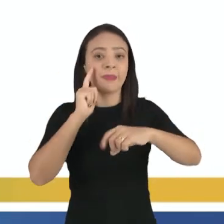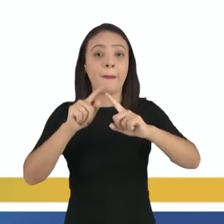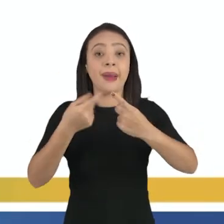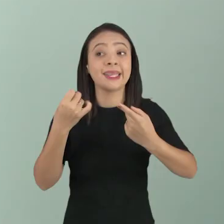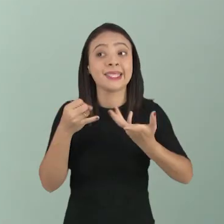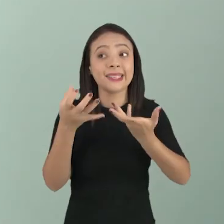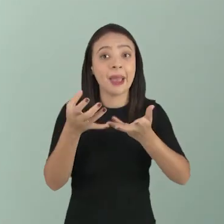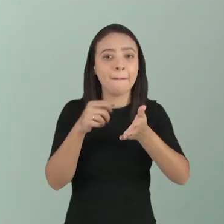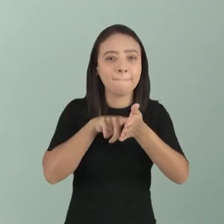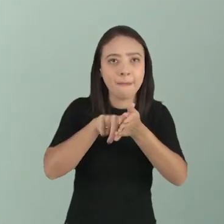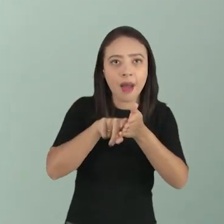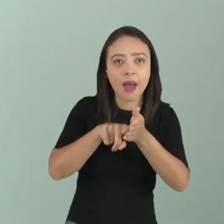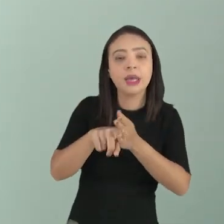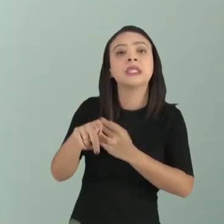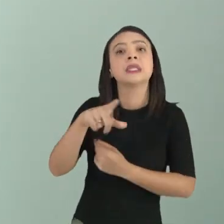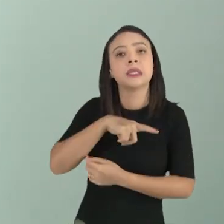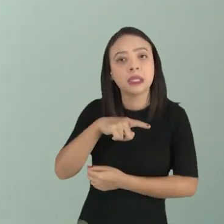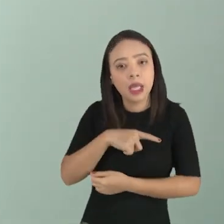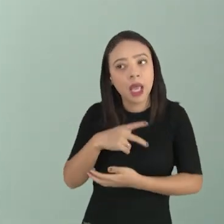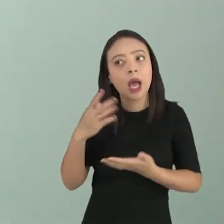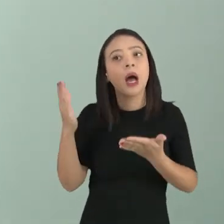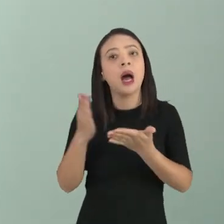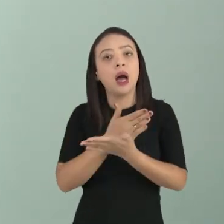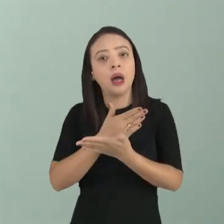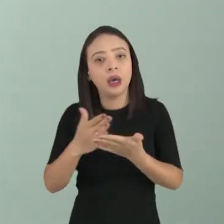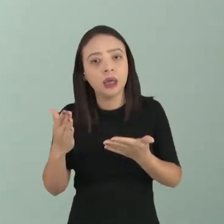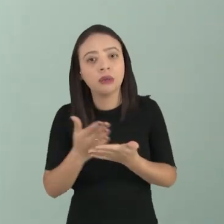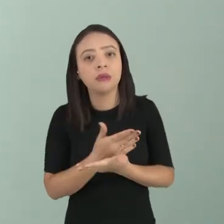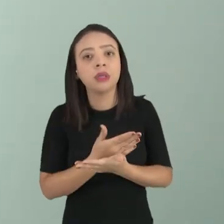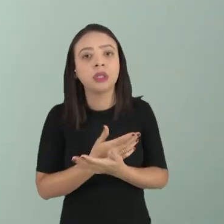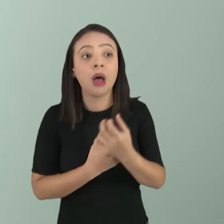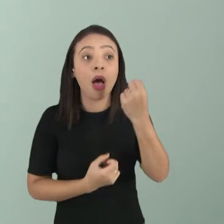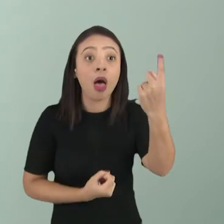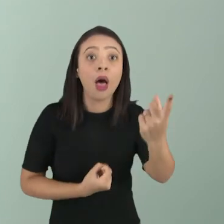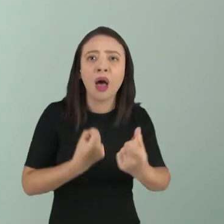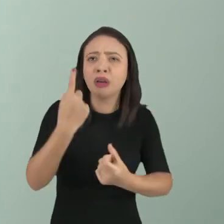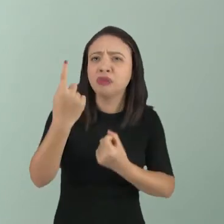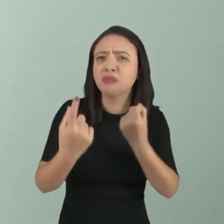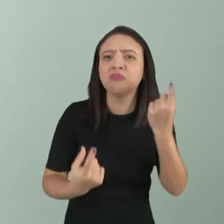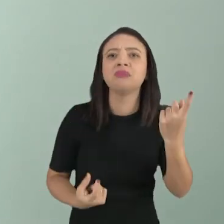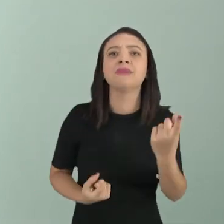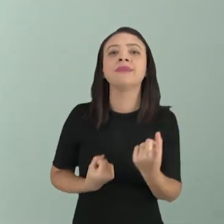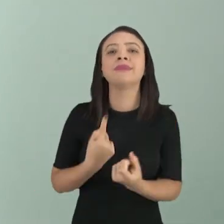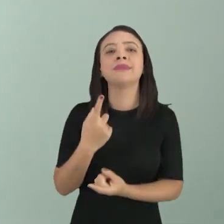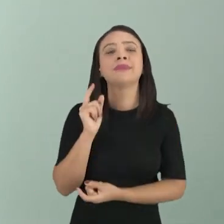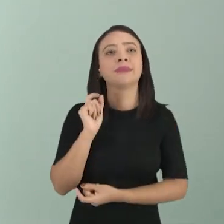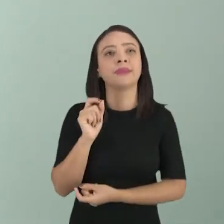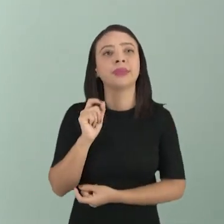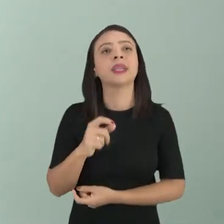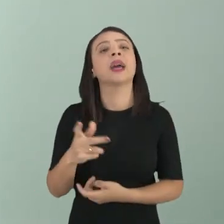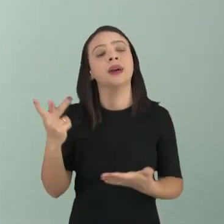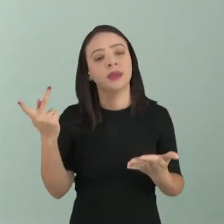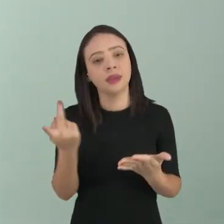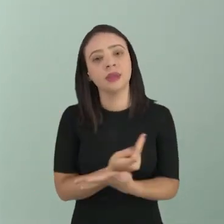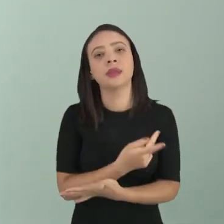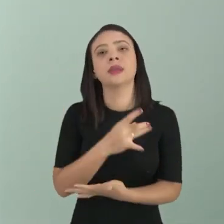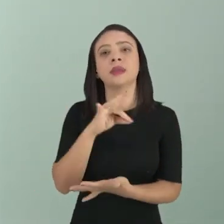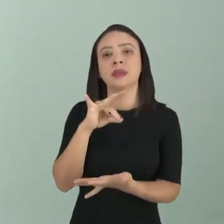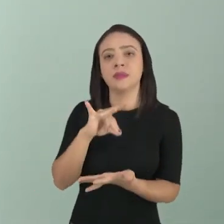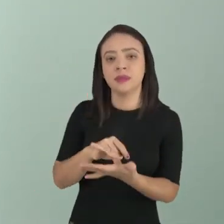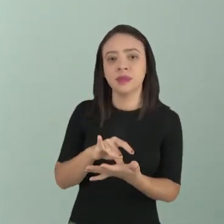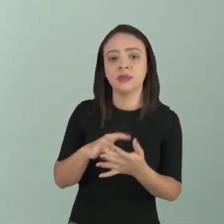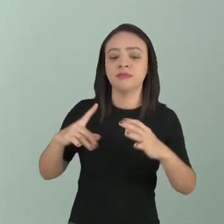de pesquisar, existem alguns casos muito raros, né, raríssimos, em que ocorreu